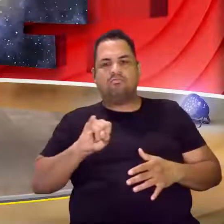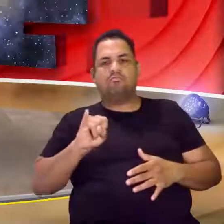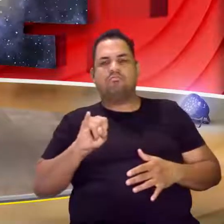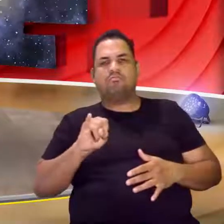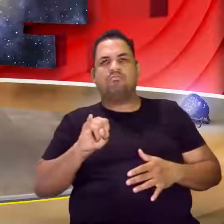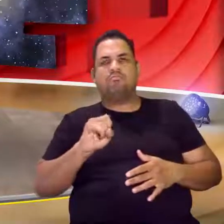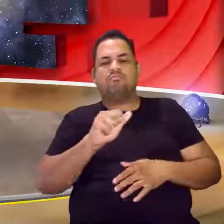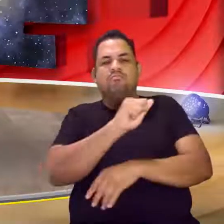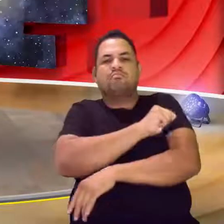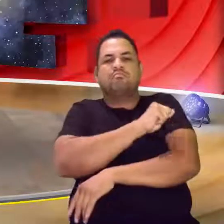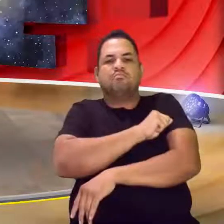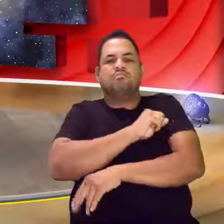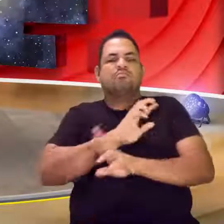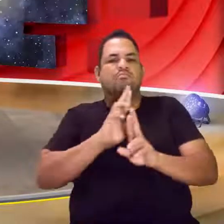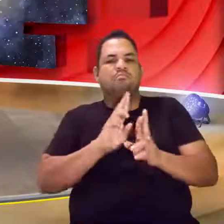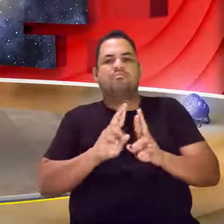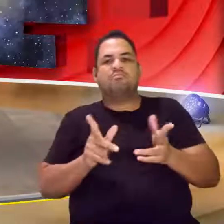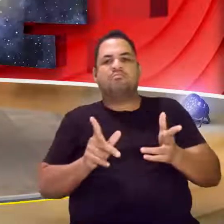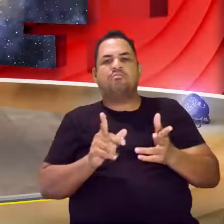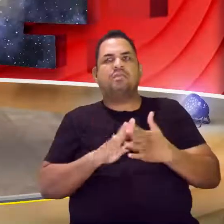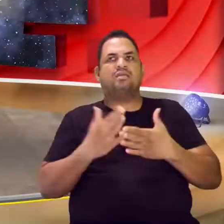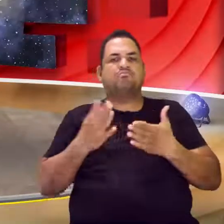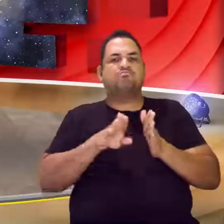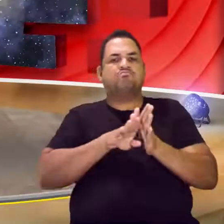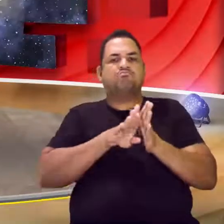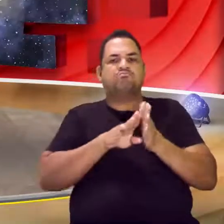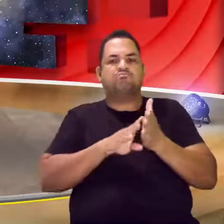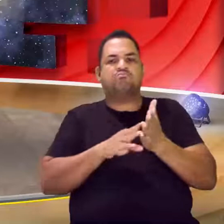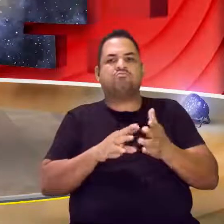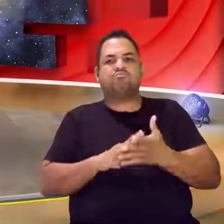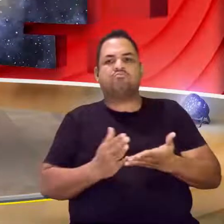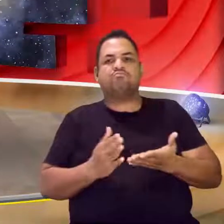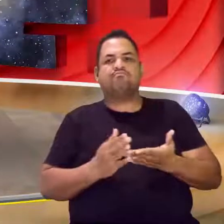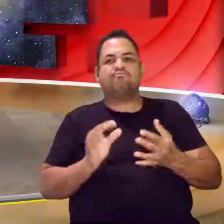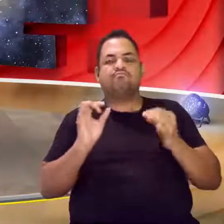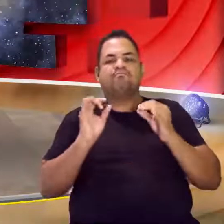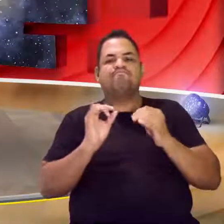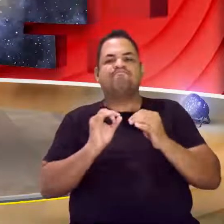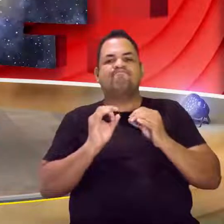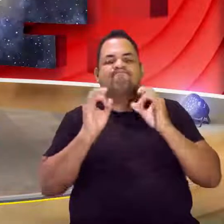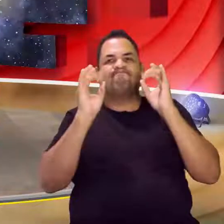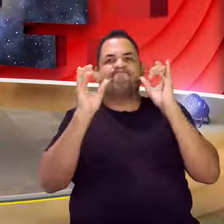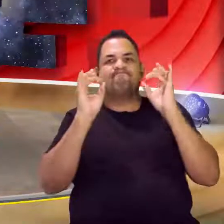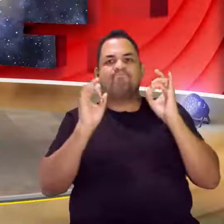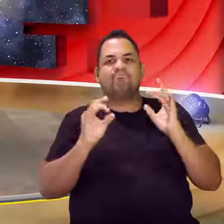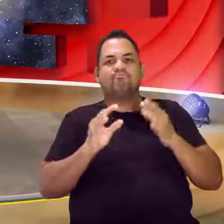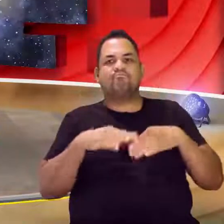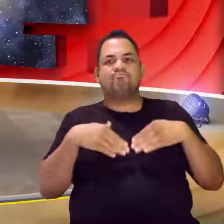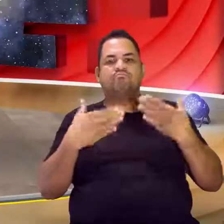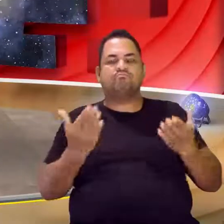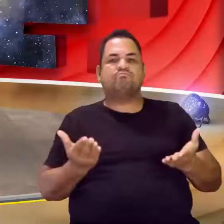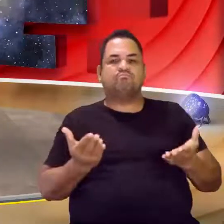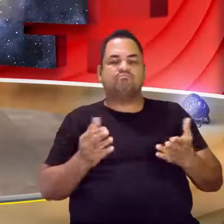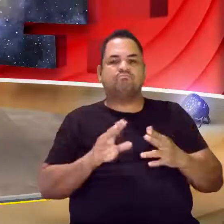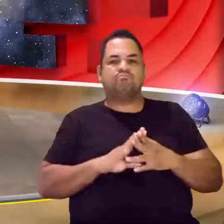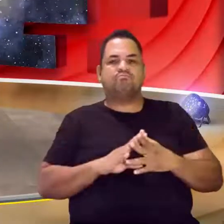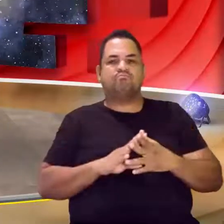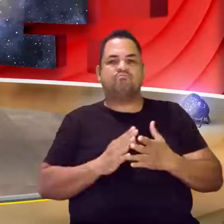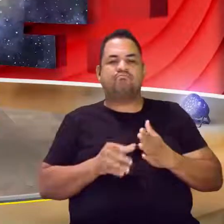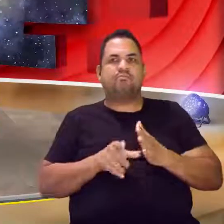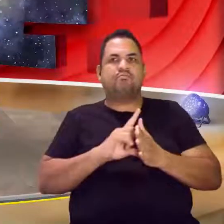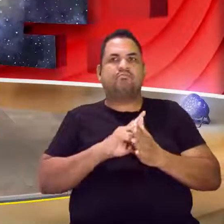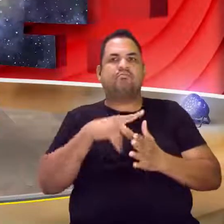não lembra do que é diferença, ele pode ficar meio confuso. Só que tem um detalhe. Antes de falar em diferença, lá